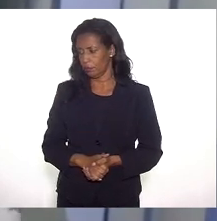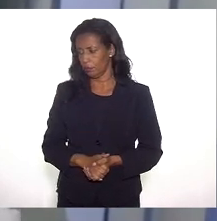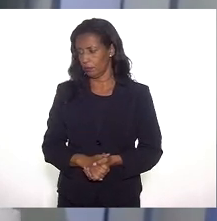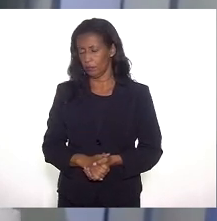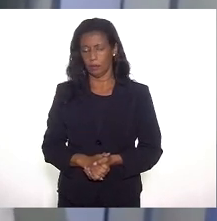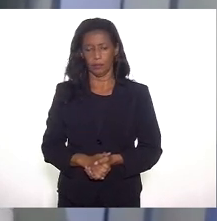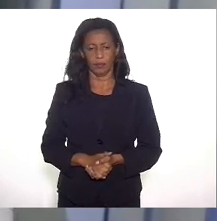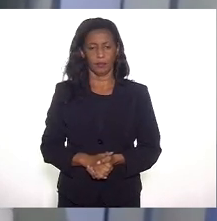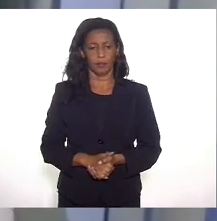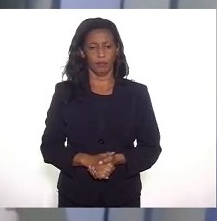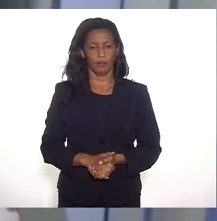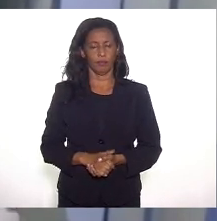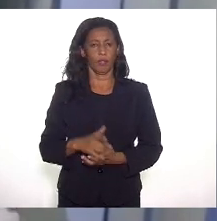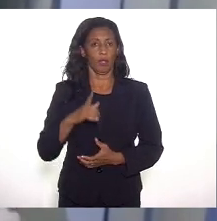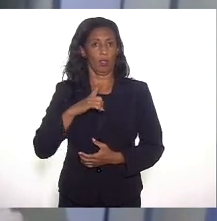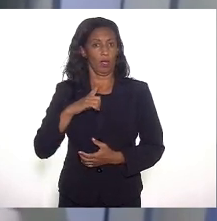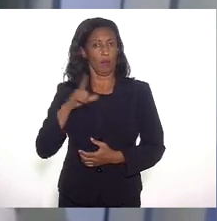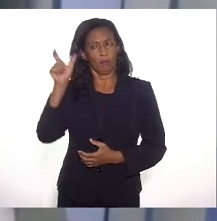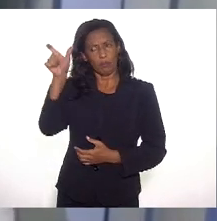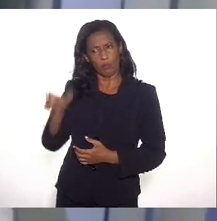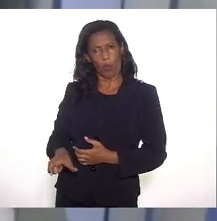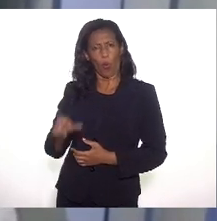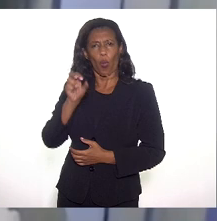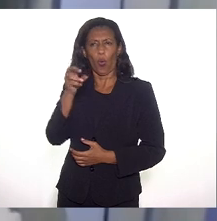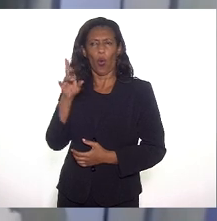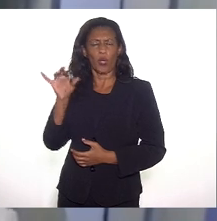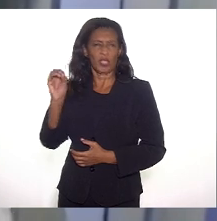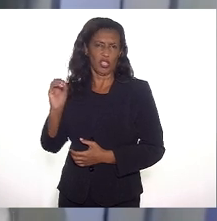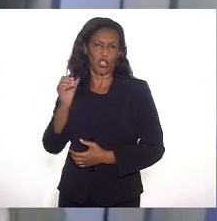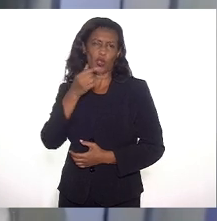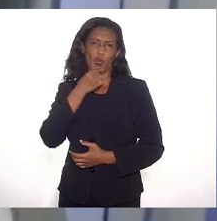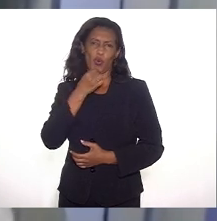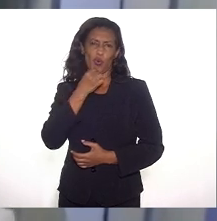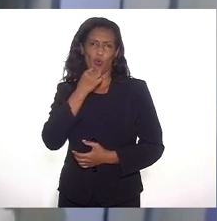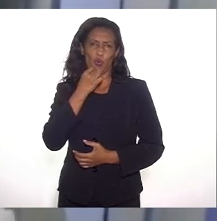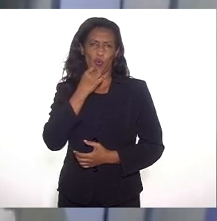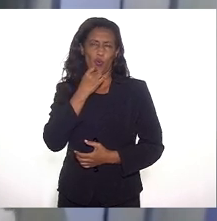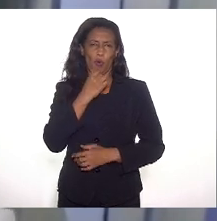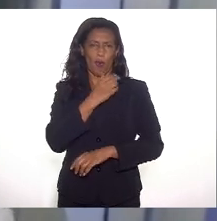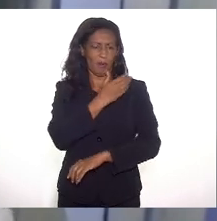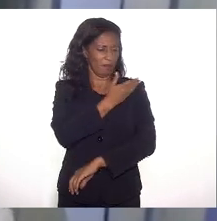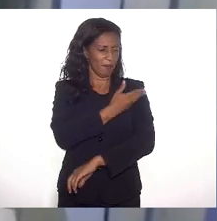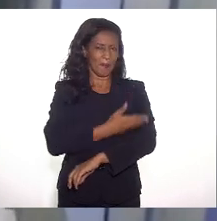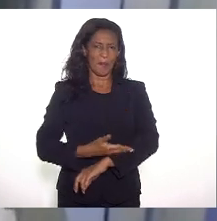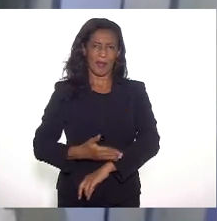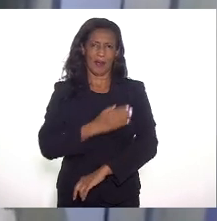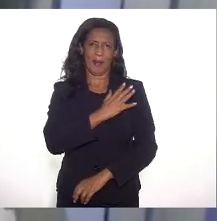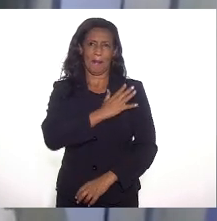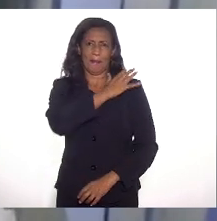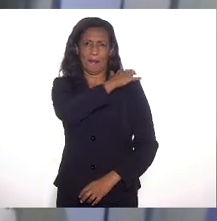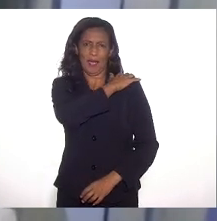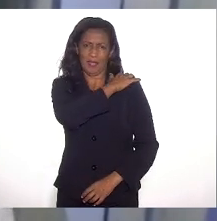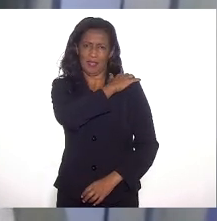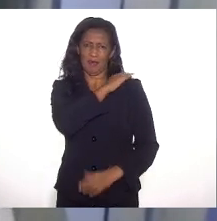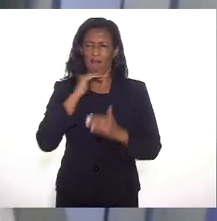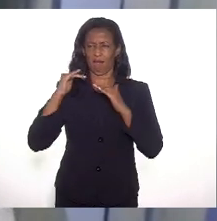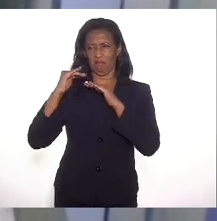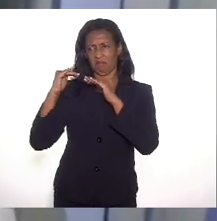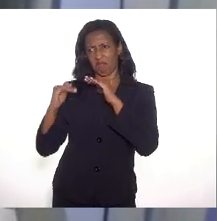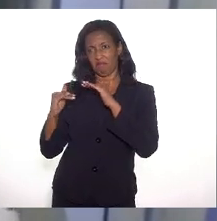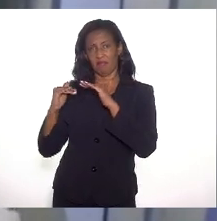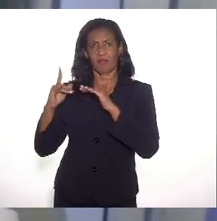personagem de origem popular, né, um marinheiro de baixíssima patente na hierarquia da Marinha do Brasil,